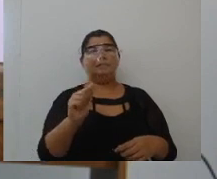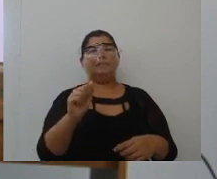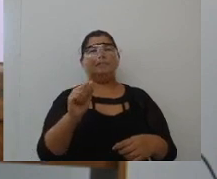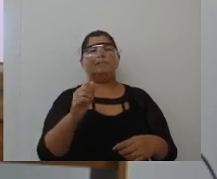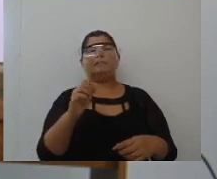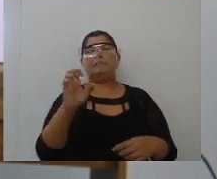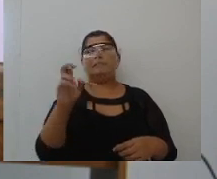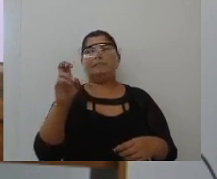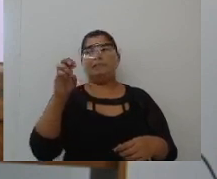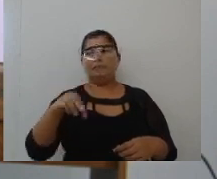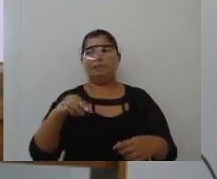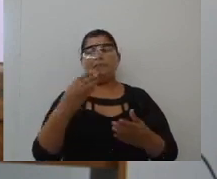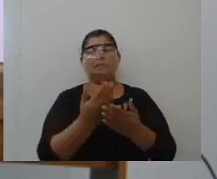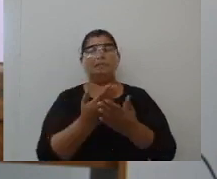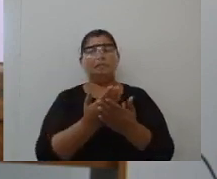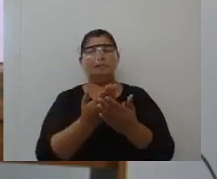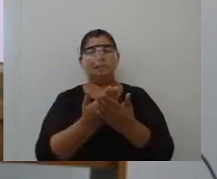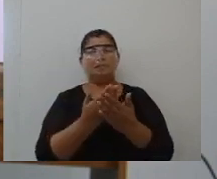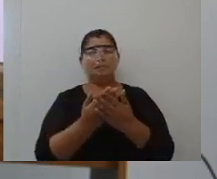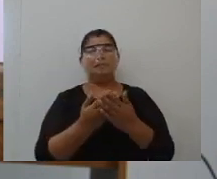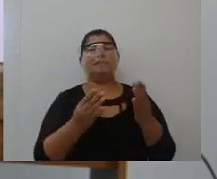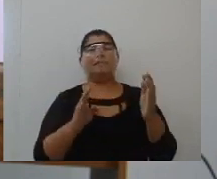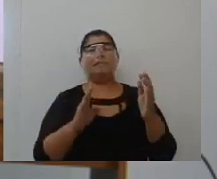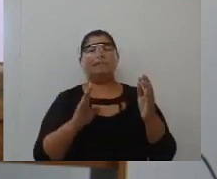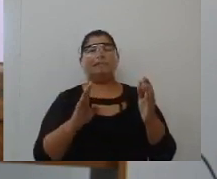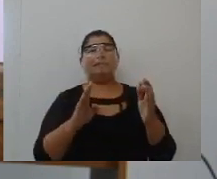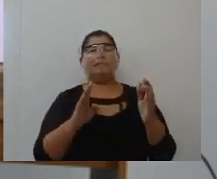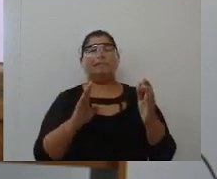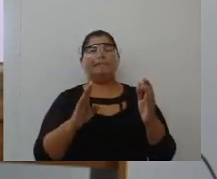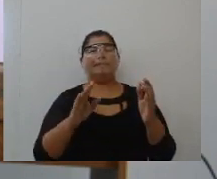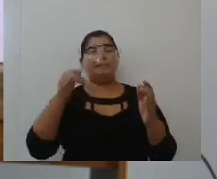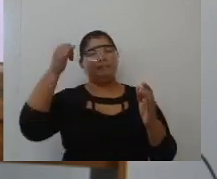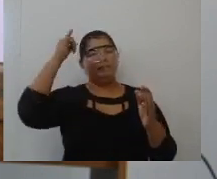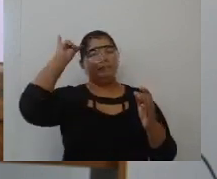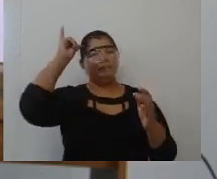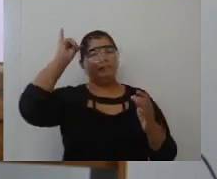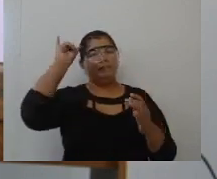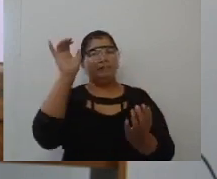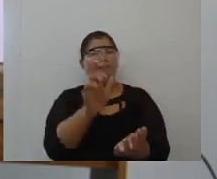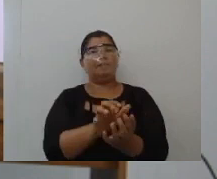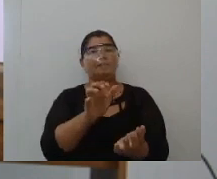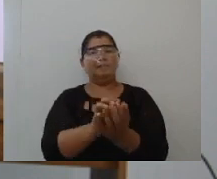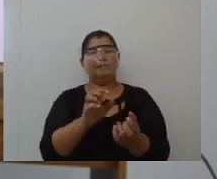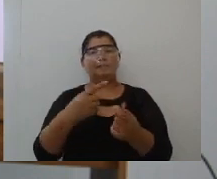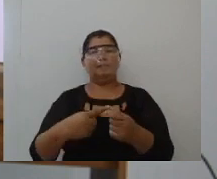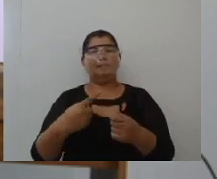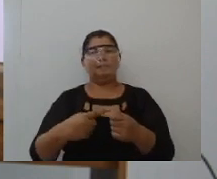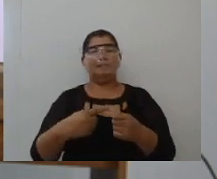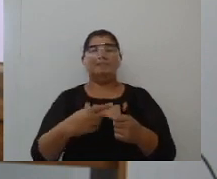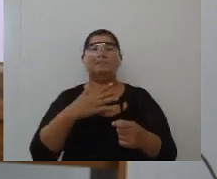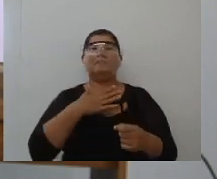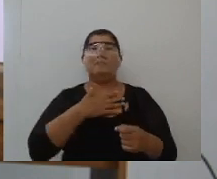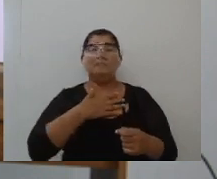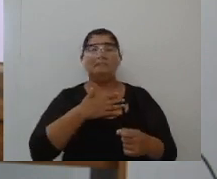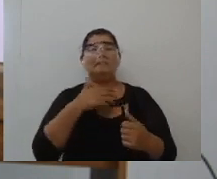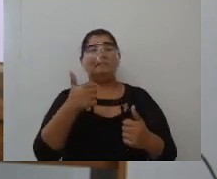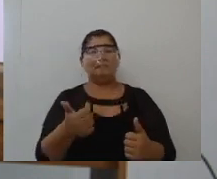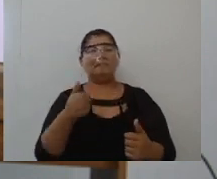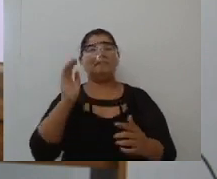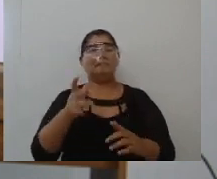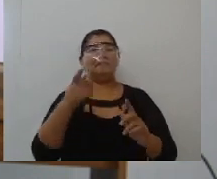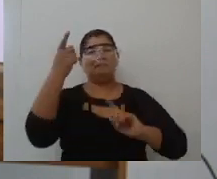Cônego Alexandre Cavalcante, Bezerros, Pernambuco. Gosto de Bezerros, viu? Gosto. Já brinquei um carnaval em